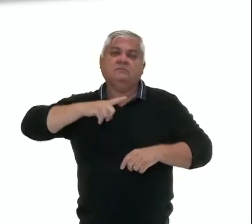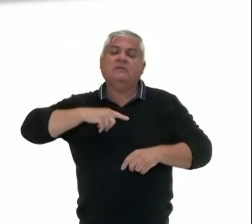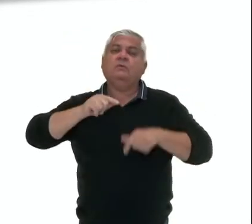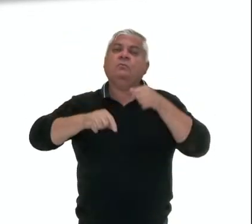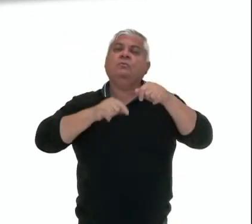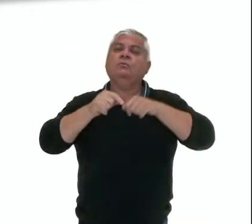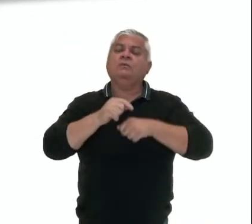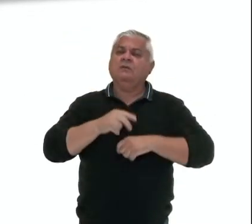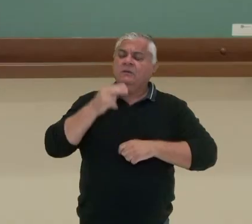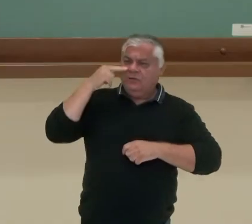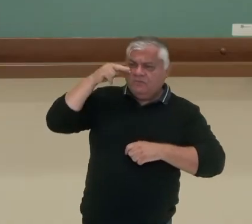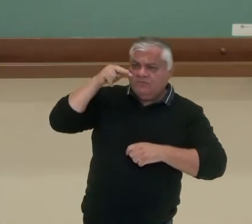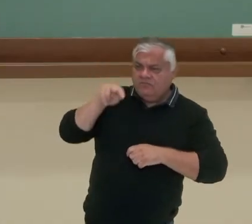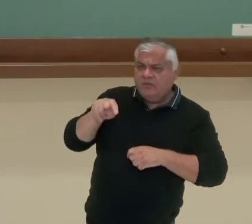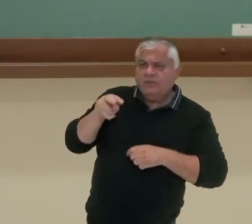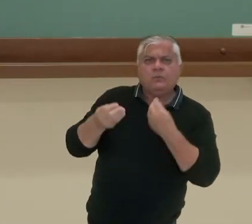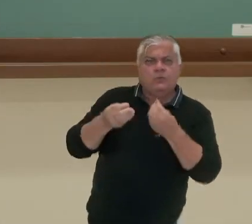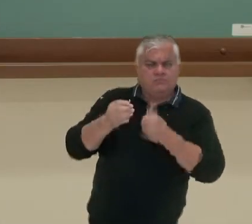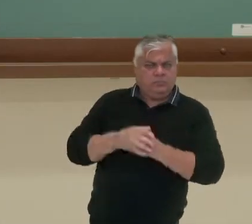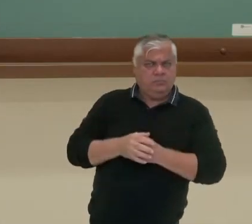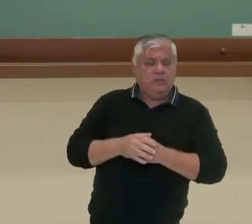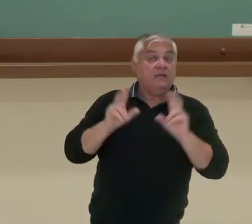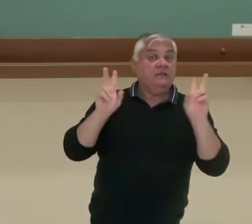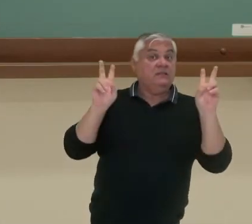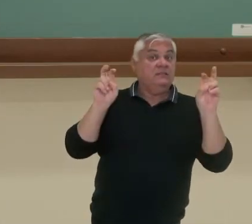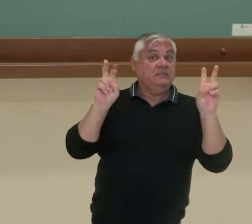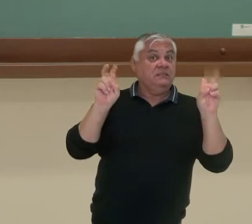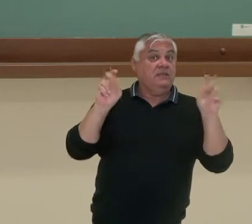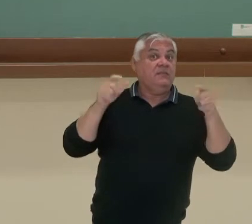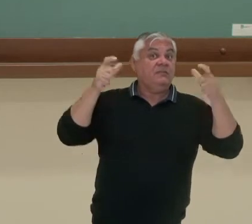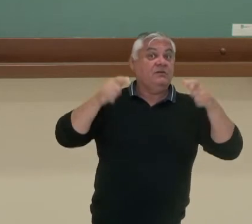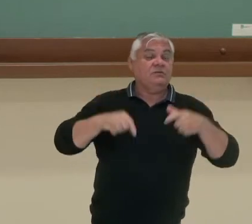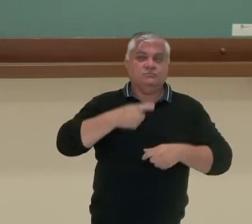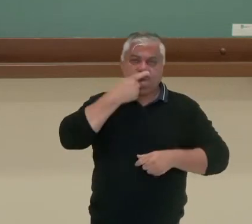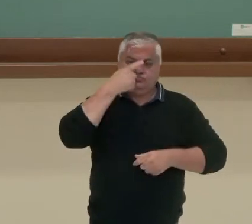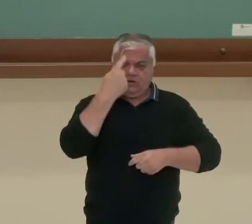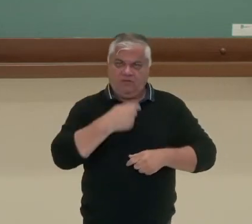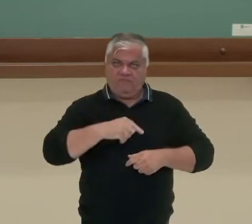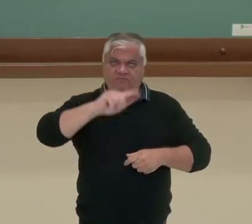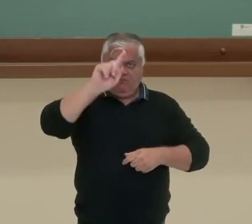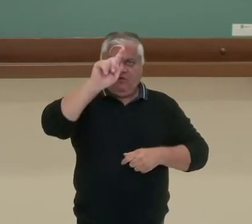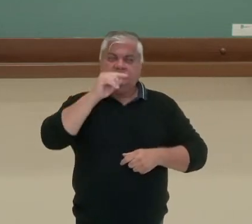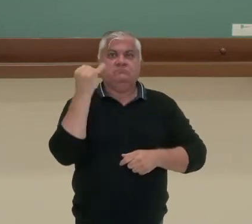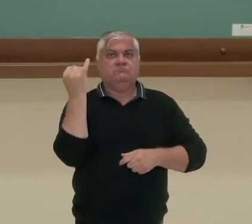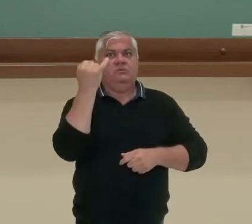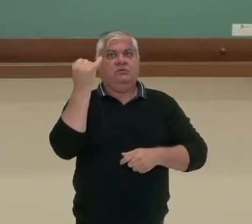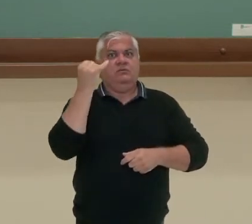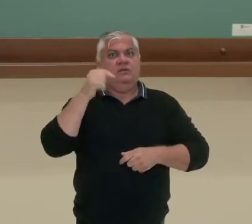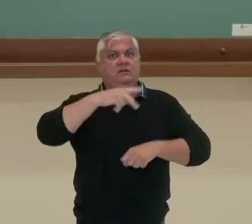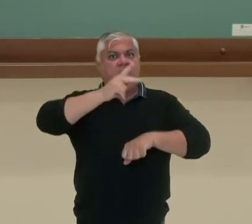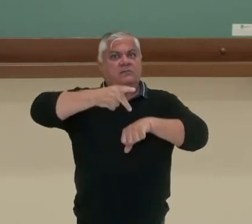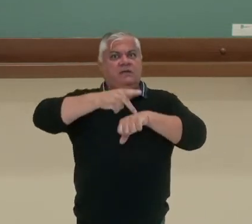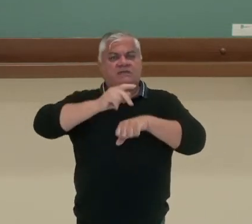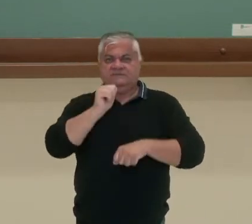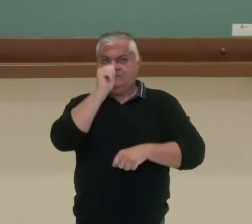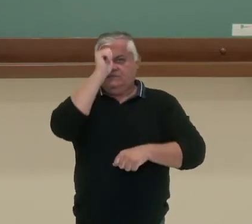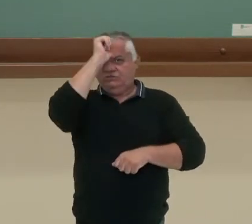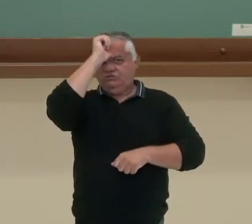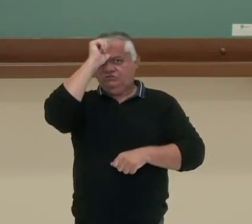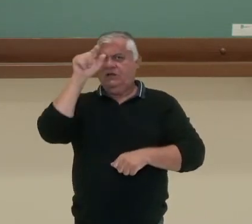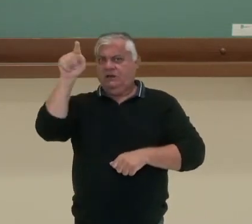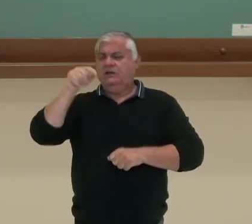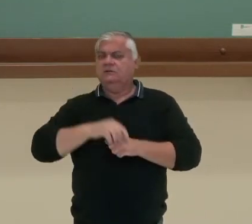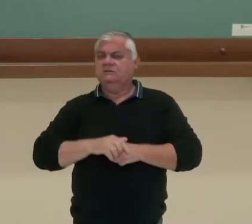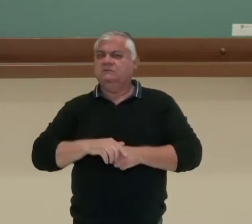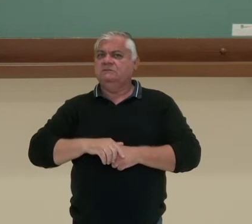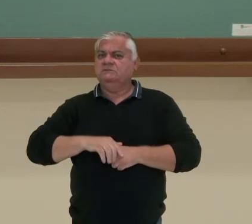da realidade. O que que ele acontece? Ele está pegando a temática de você pegar um elefante, que é um animal muito importante na Índia, pegar esse elefante indiano,